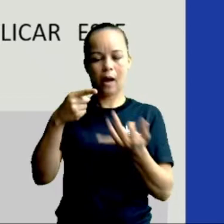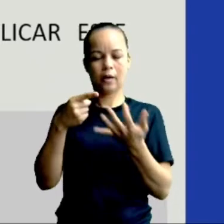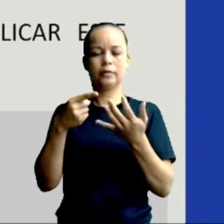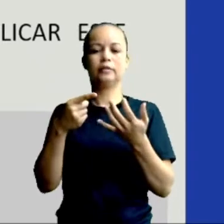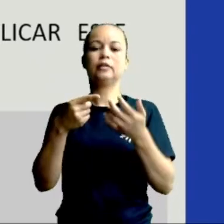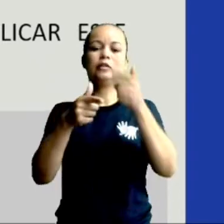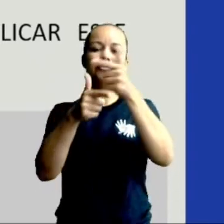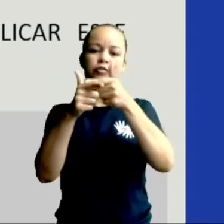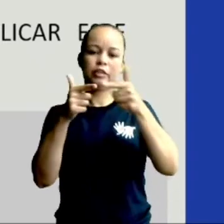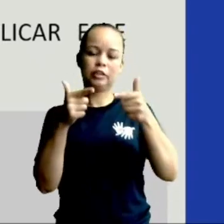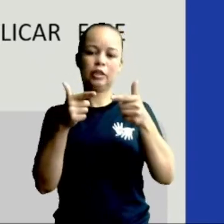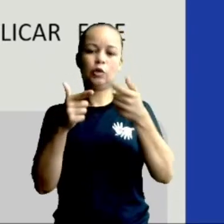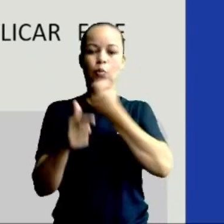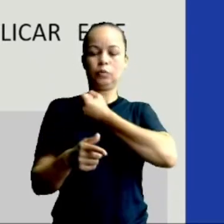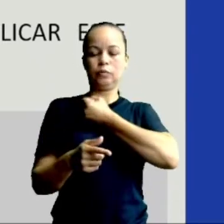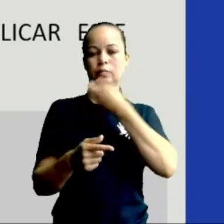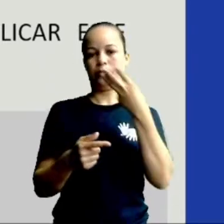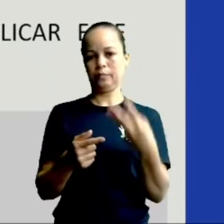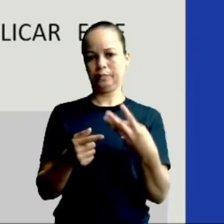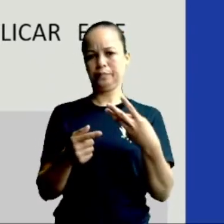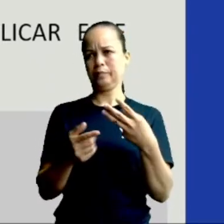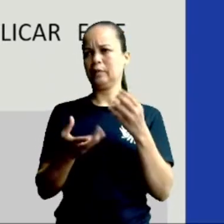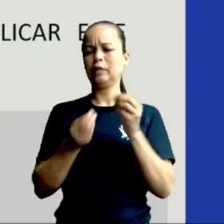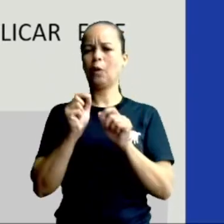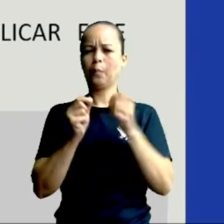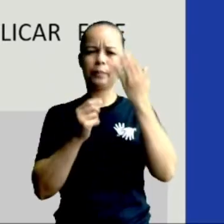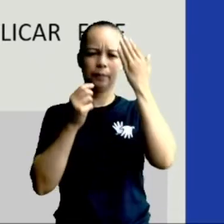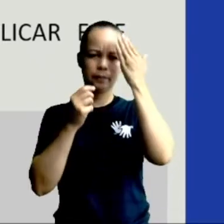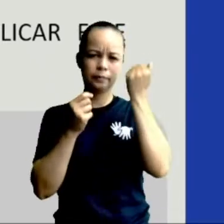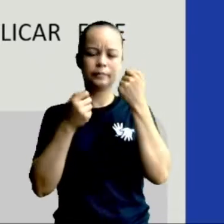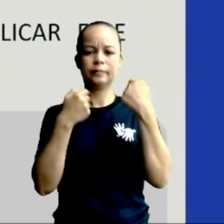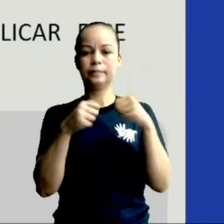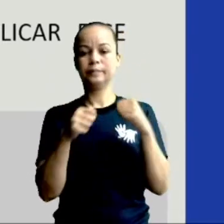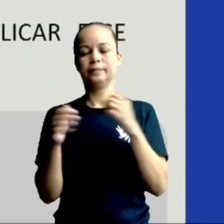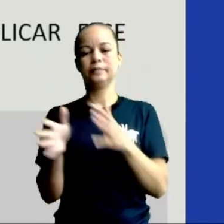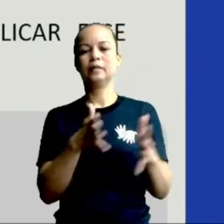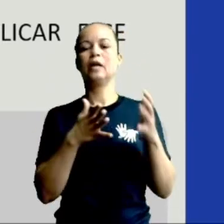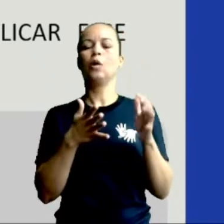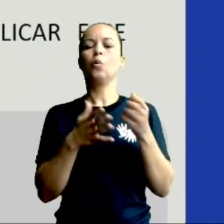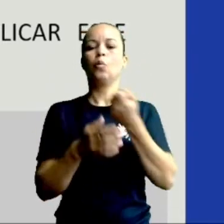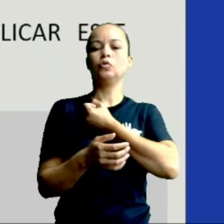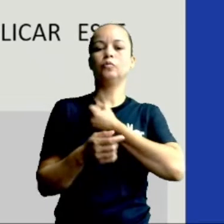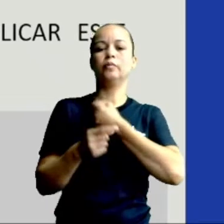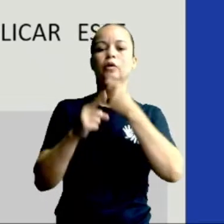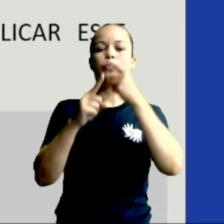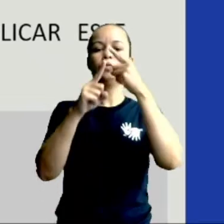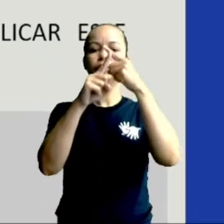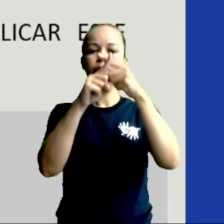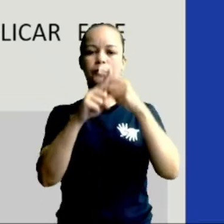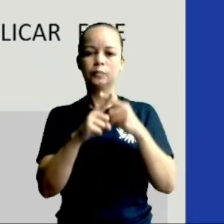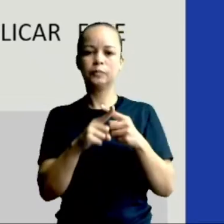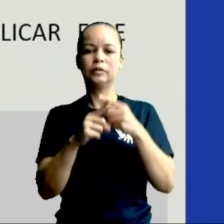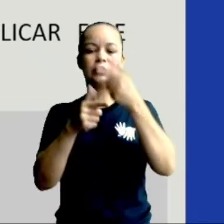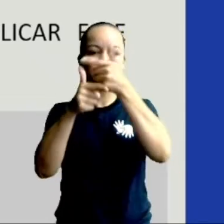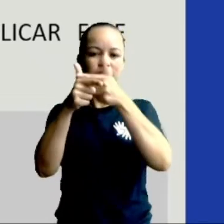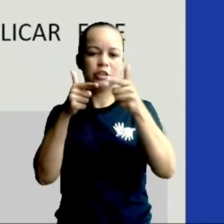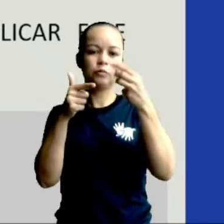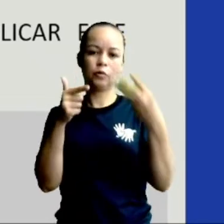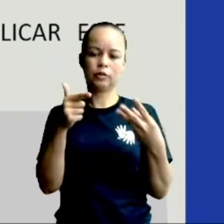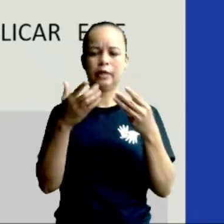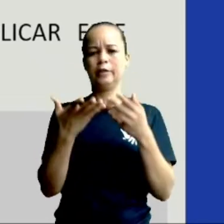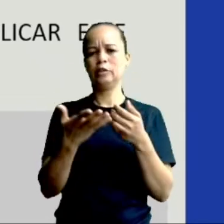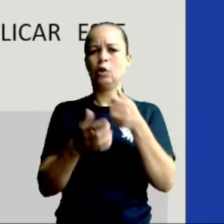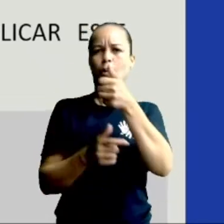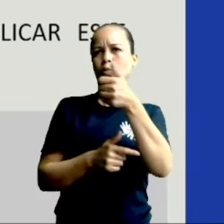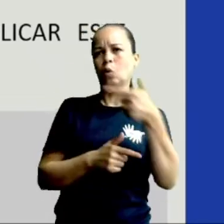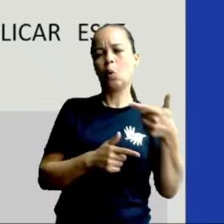eu preciso aí saber os números que são divisíveis por 3. O 12, né? O 15, eu posso dividir 15 por